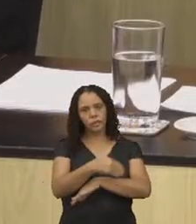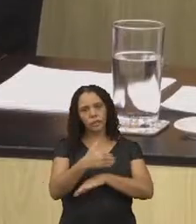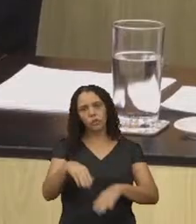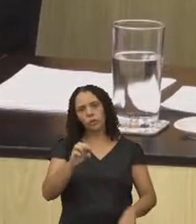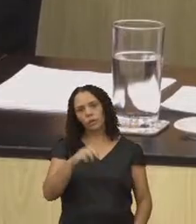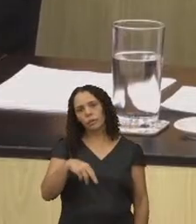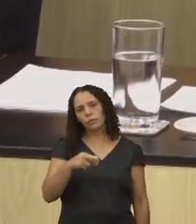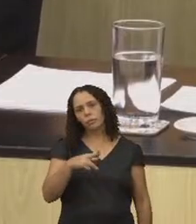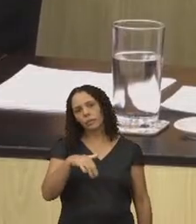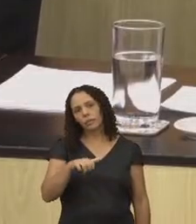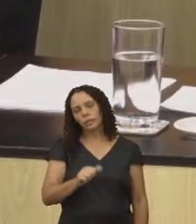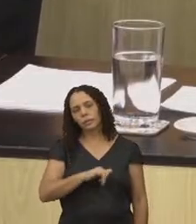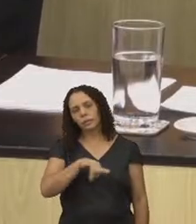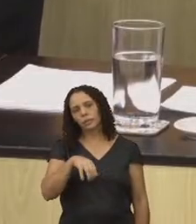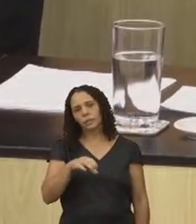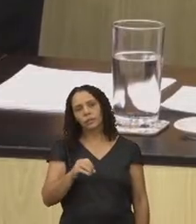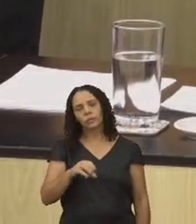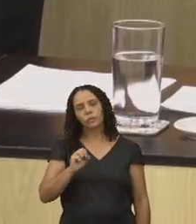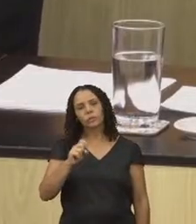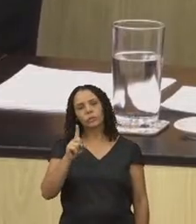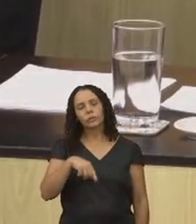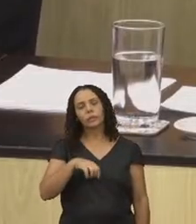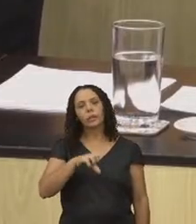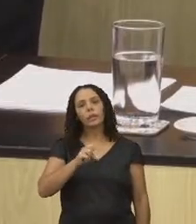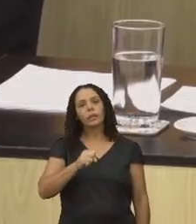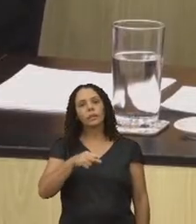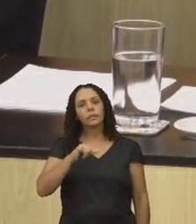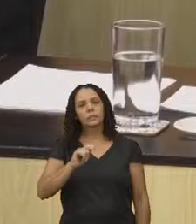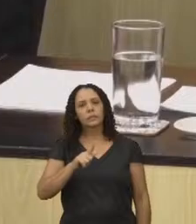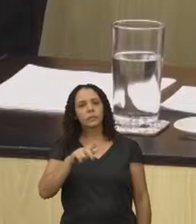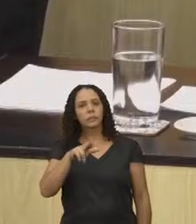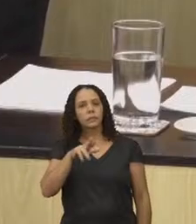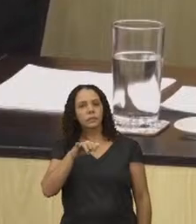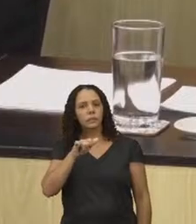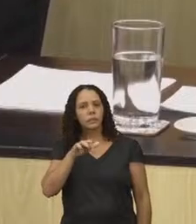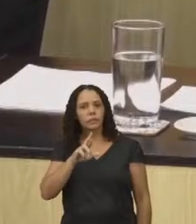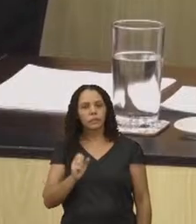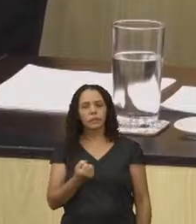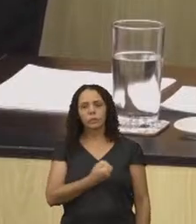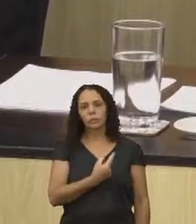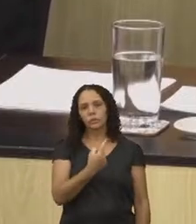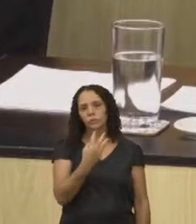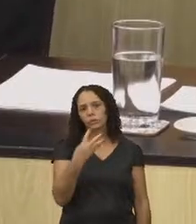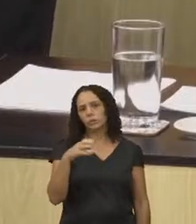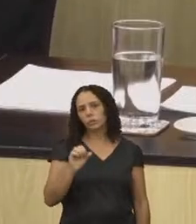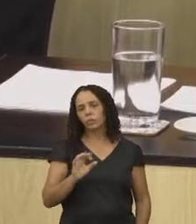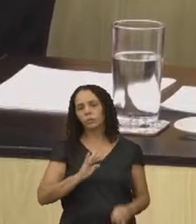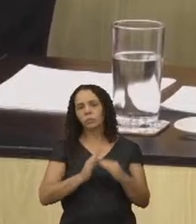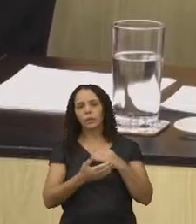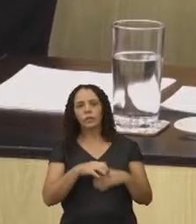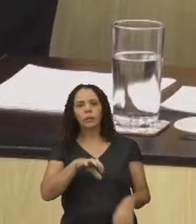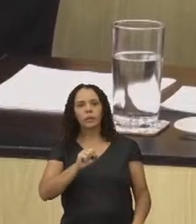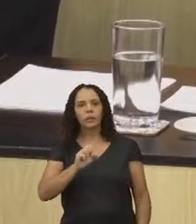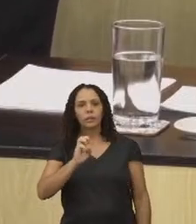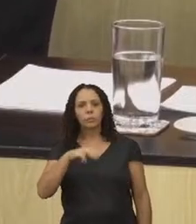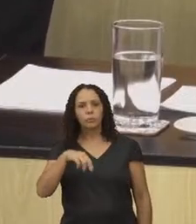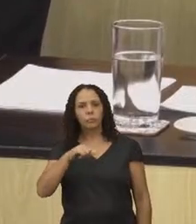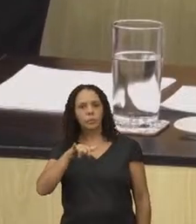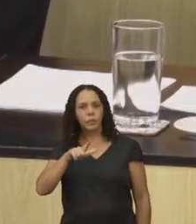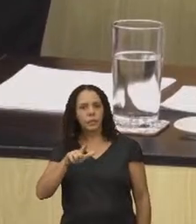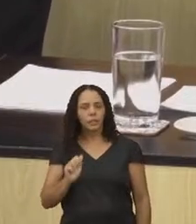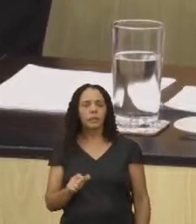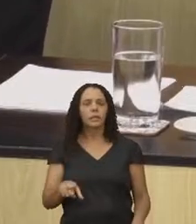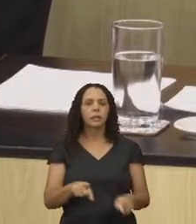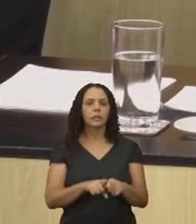José Siqueira Egídio Carvalho, número 149, no Jardim Emília, e na rua Iracitã Moreira Coimbra,